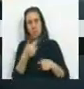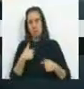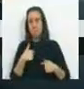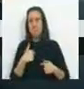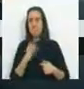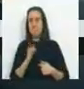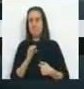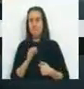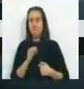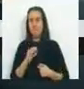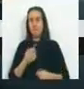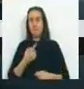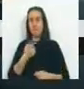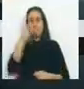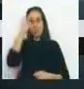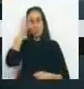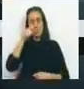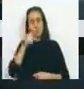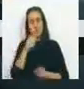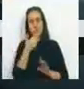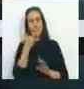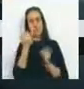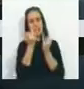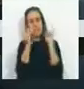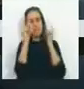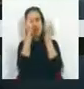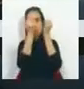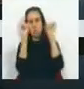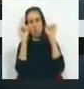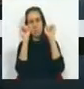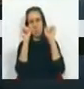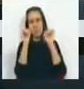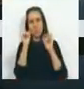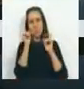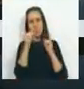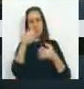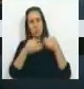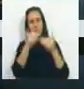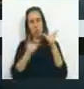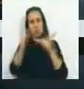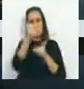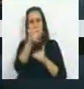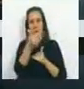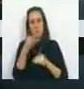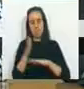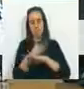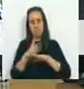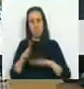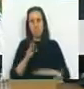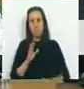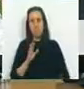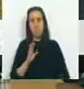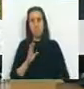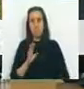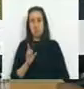claramente o princípio da reserva dos juízes e da independência e da autonomia da magistratura judicial. Se não entendemos